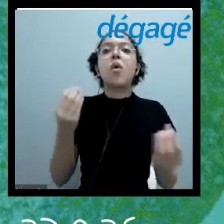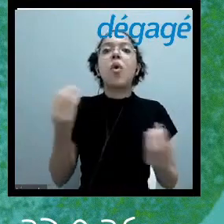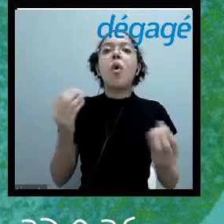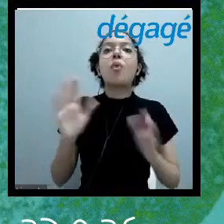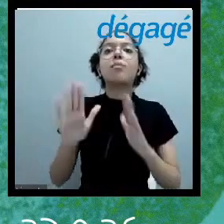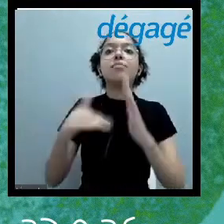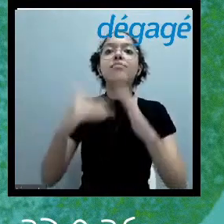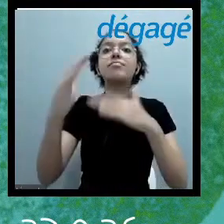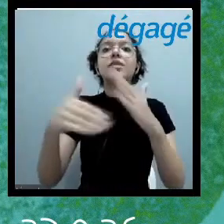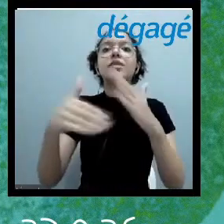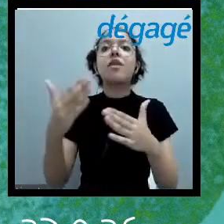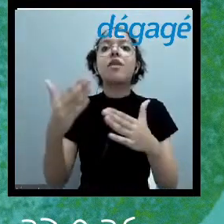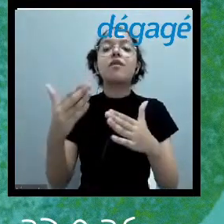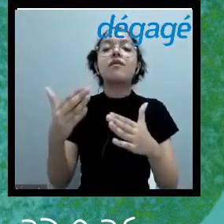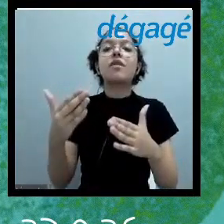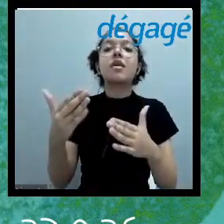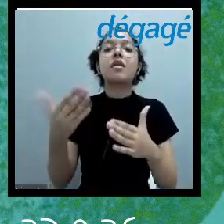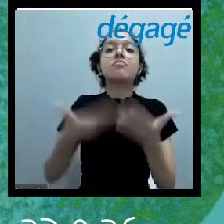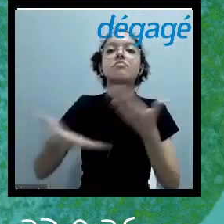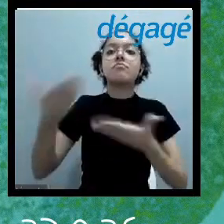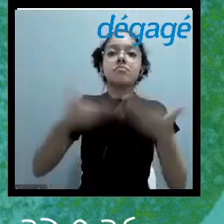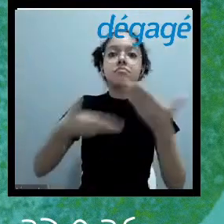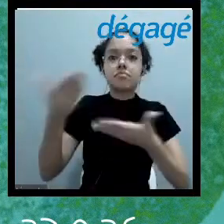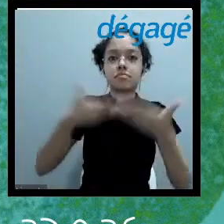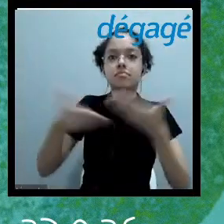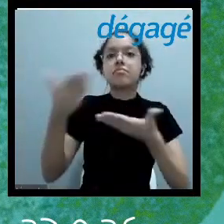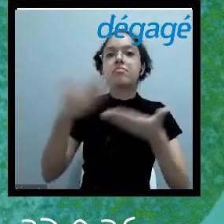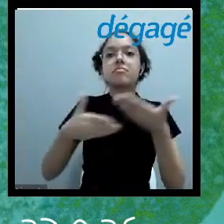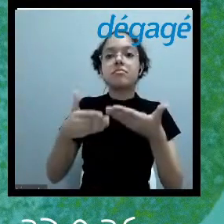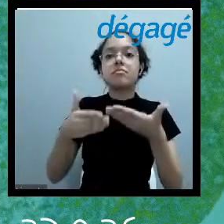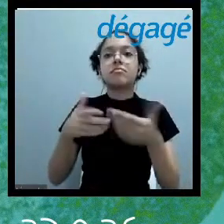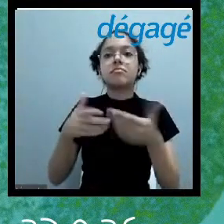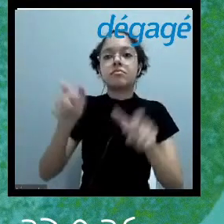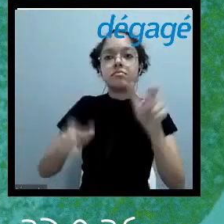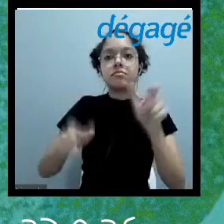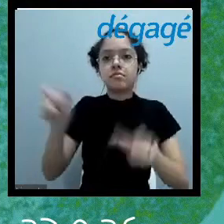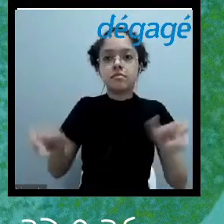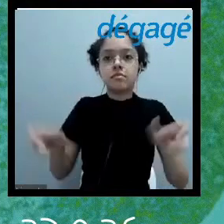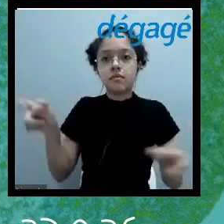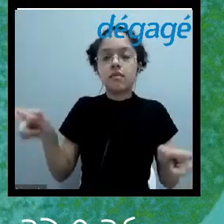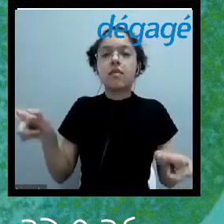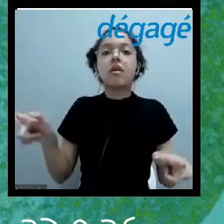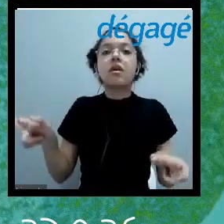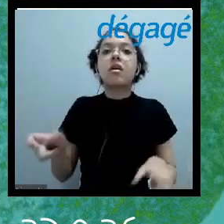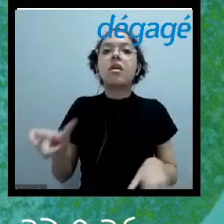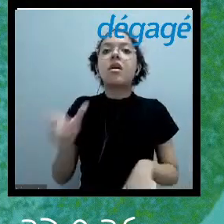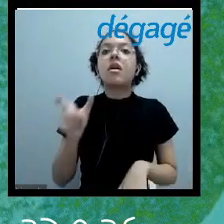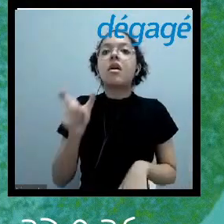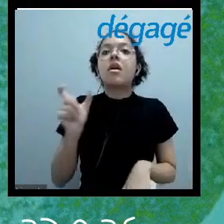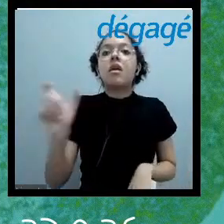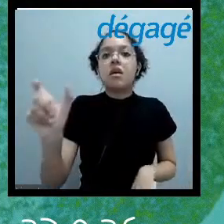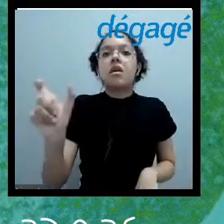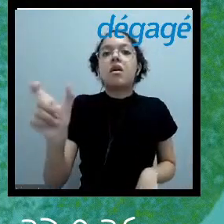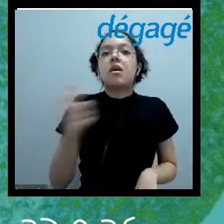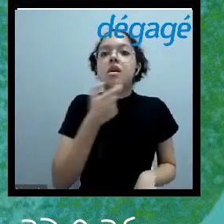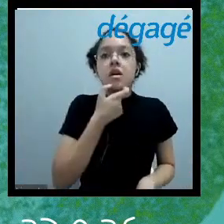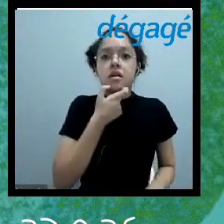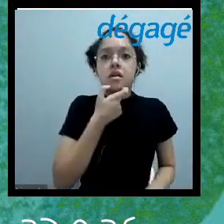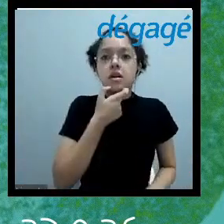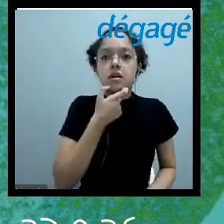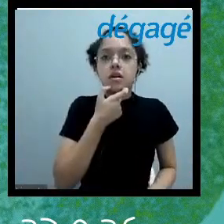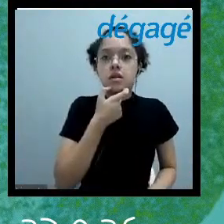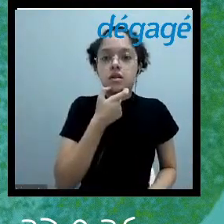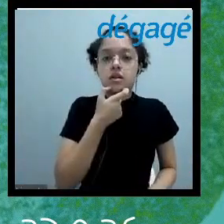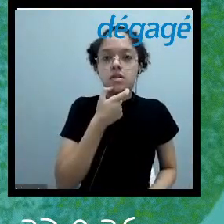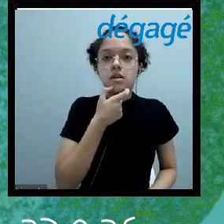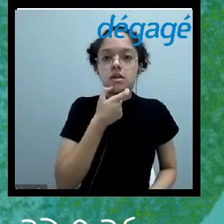apoio transacional, né, naquela questão do modelo CERTS, né, Social Communication, Emotional Regulation and Transactional Support.